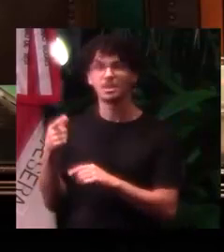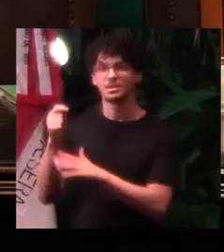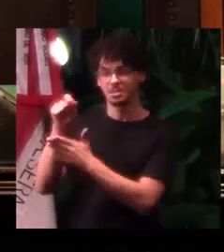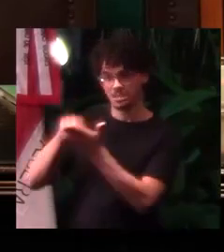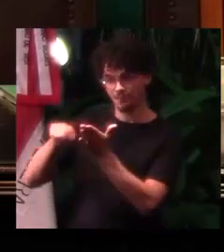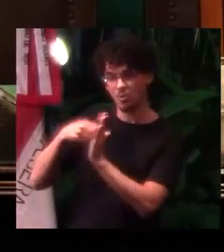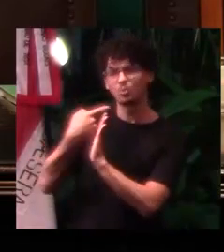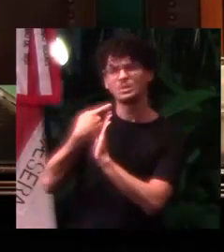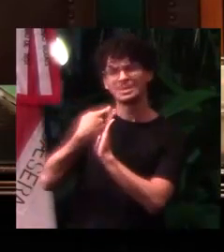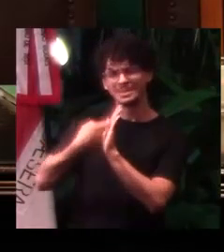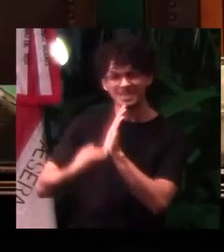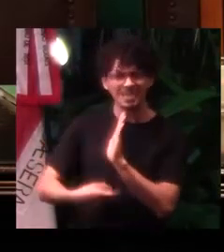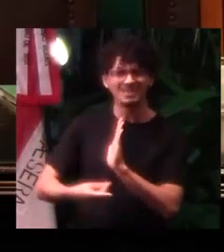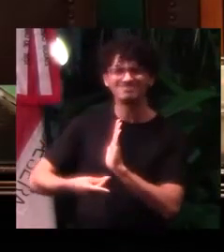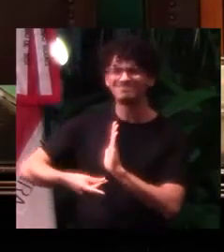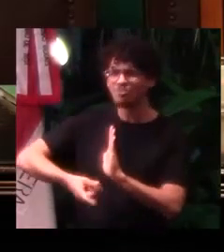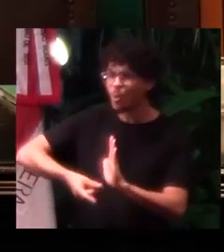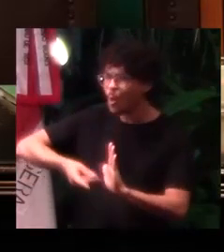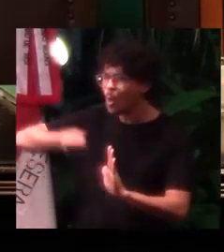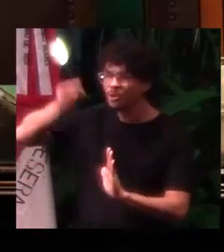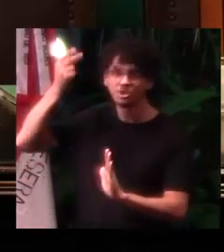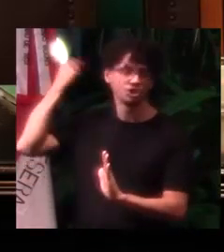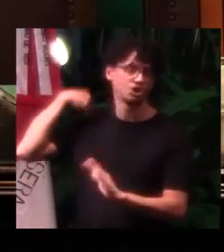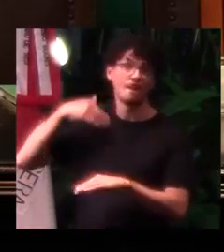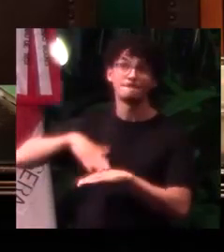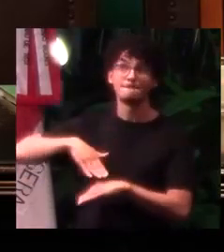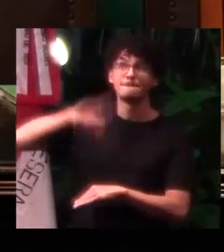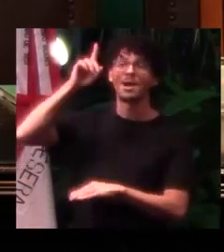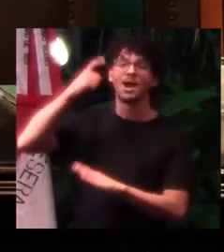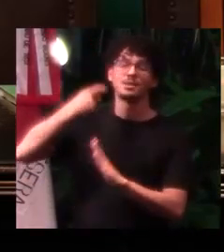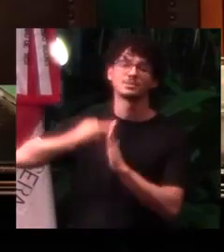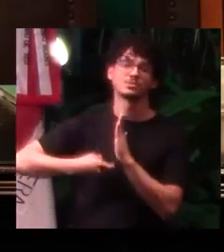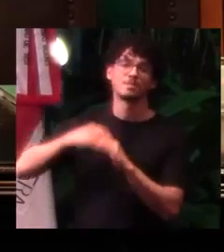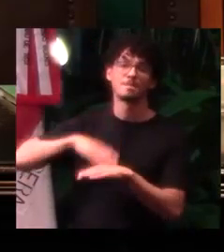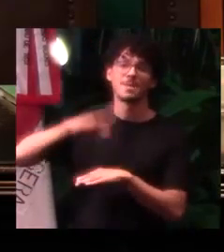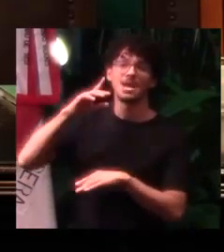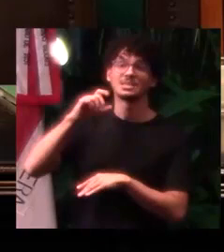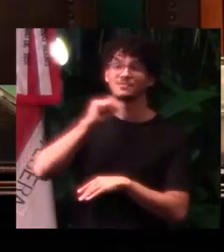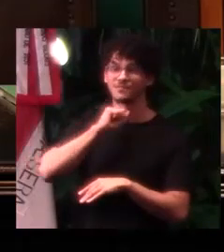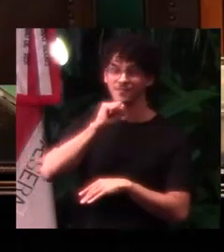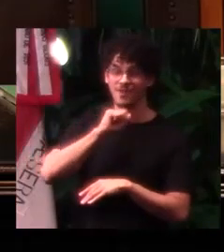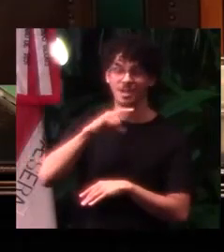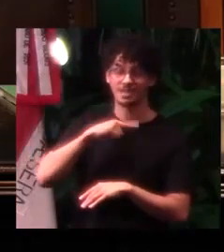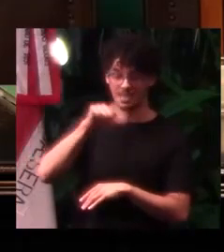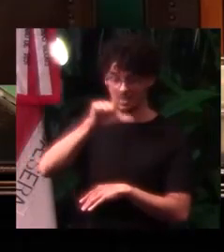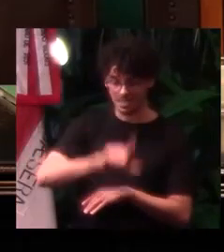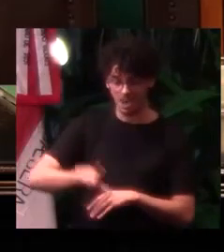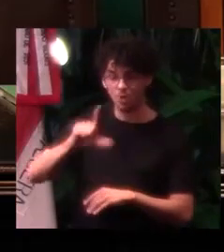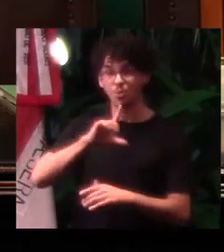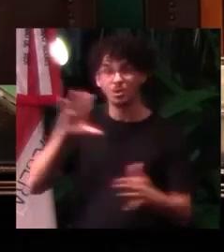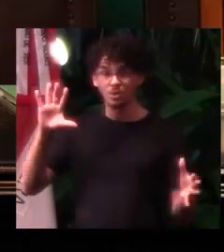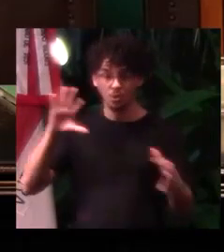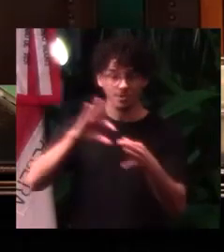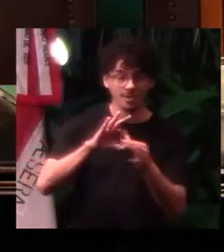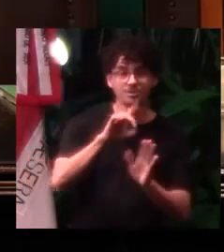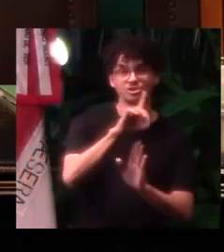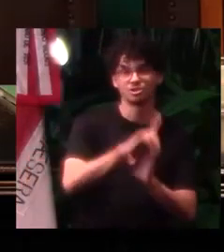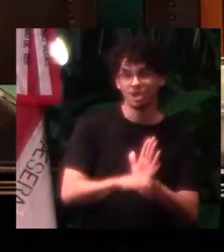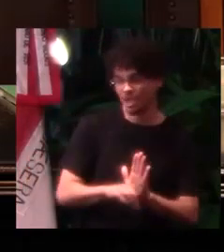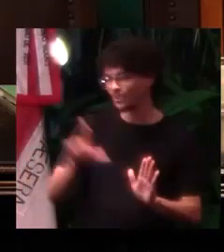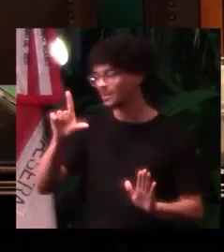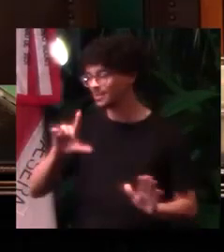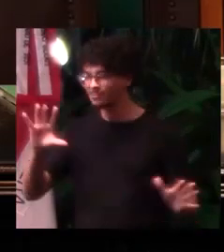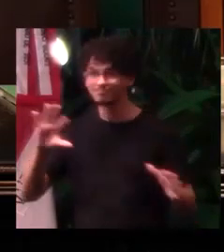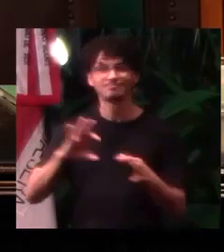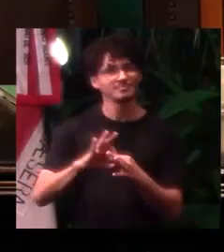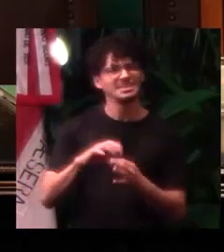de um dos textos mais antigos que nós temos na literatura brasileira sobre direito e literatura. Ele tem um